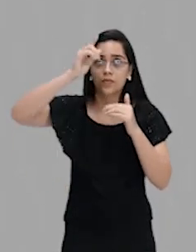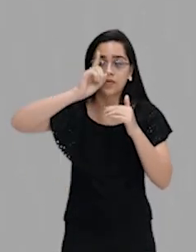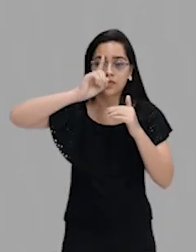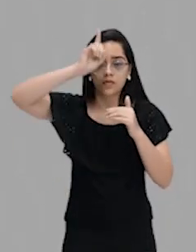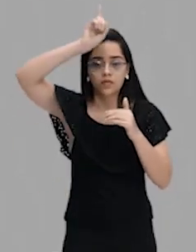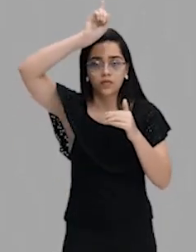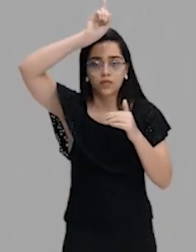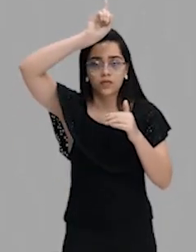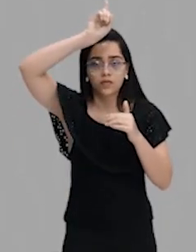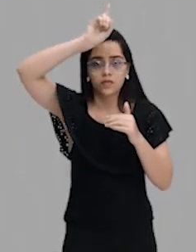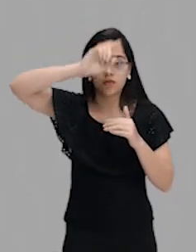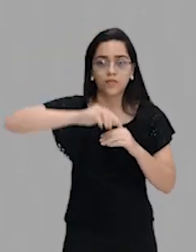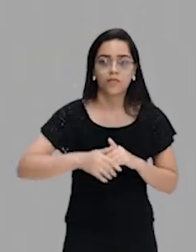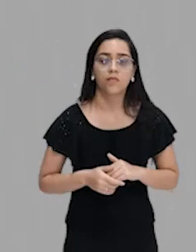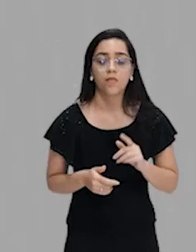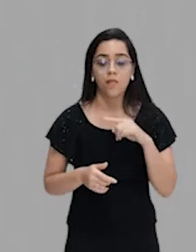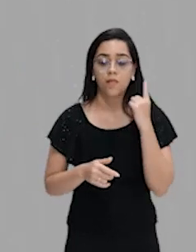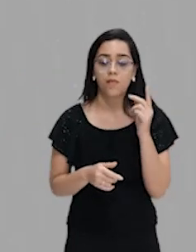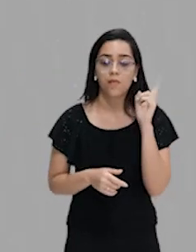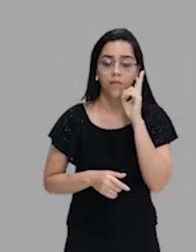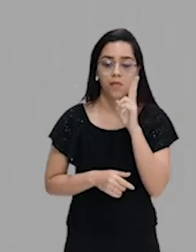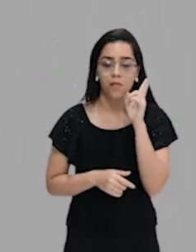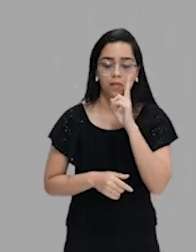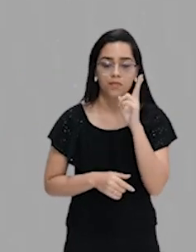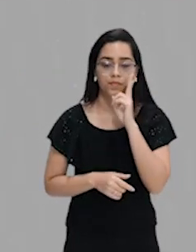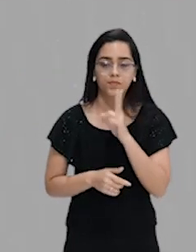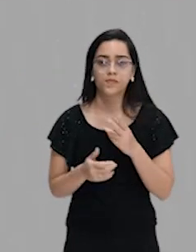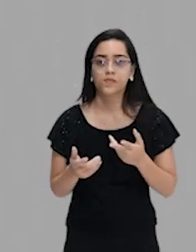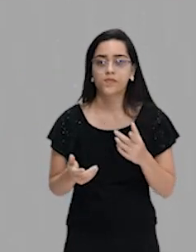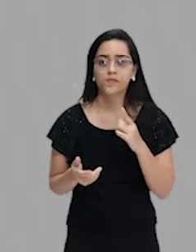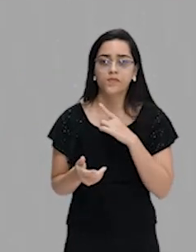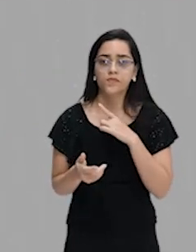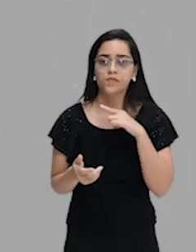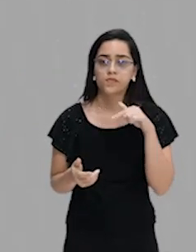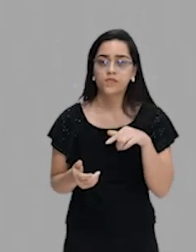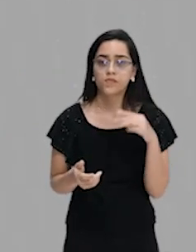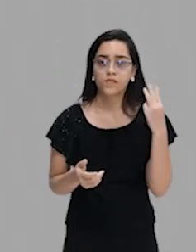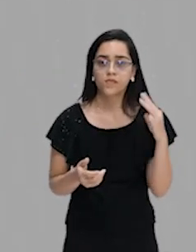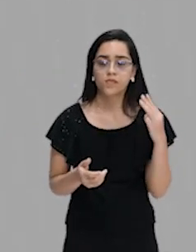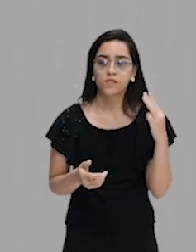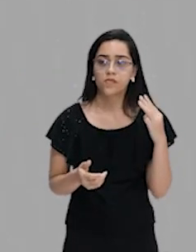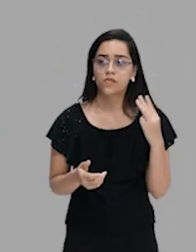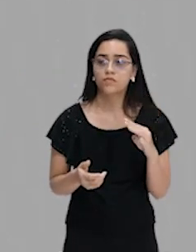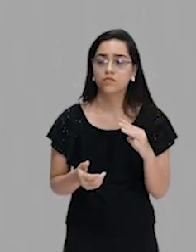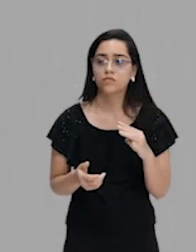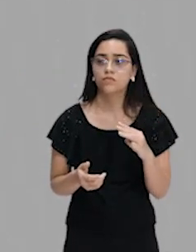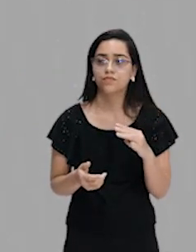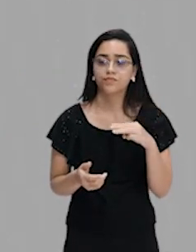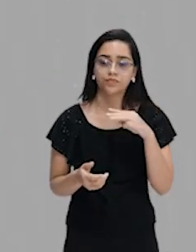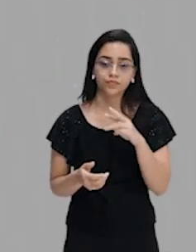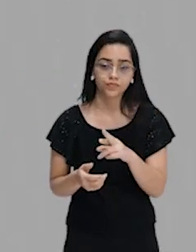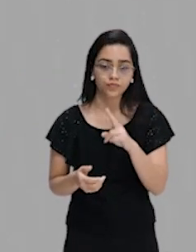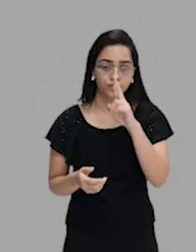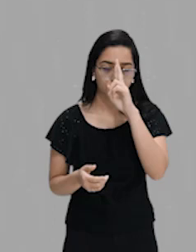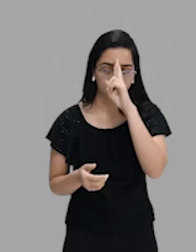cabeça, certo? Só nós lembrarmos, por exemplo, aqui, né, no Maranhão, ao meio-dia, o sol